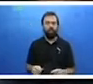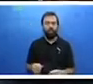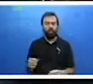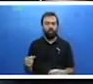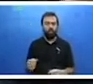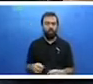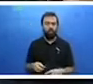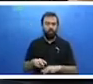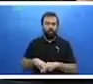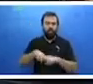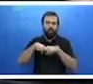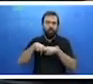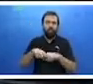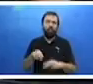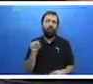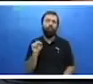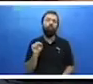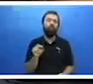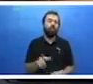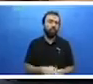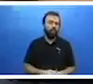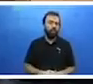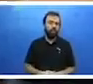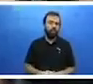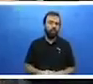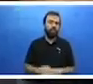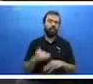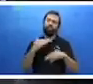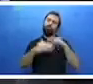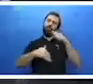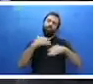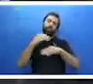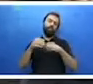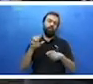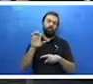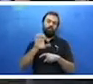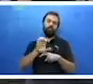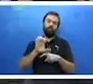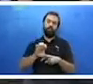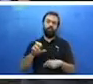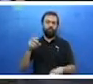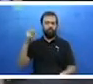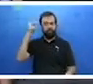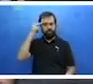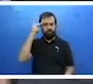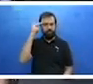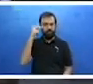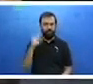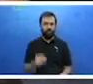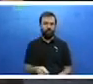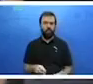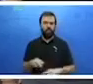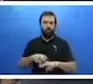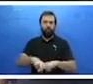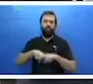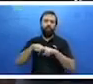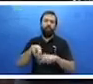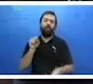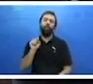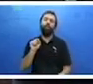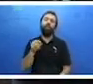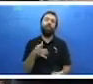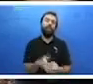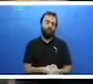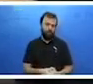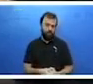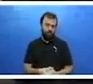estado? Será que o progresso do estado de São Paulo chamou as pessoas para procurar melhores condições de trabalho,